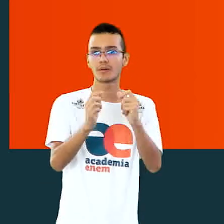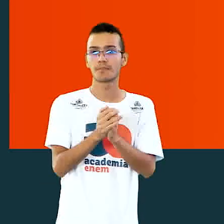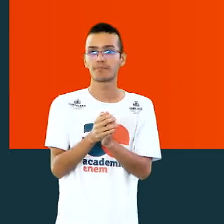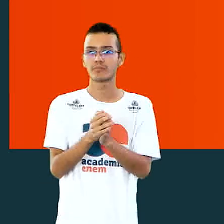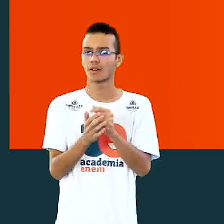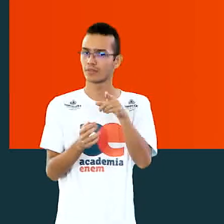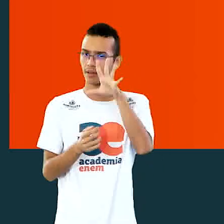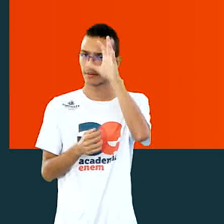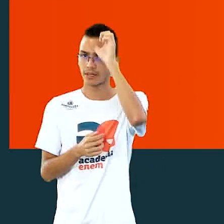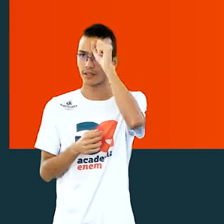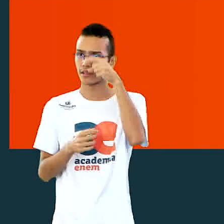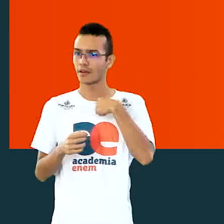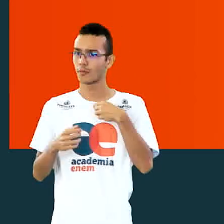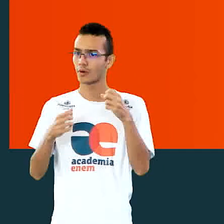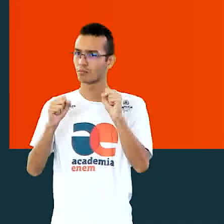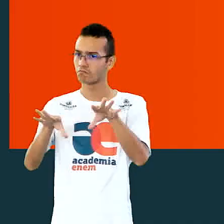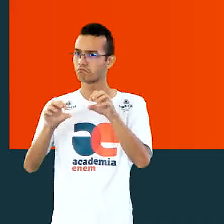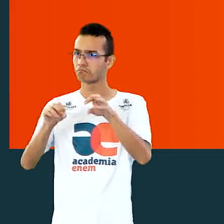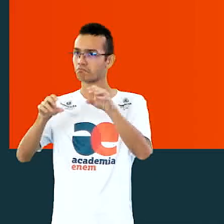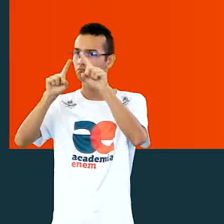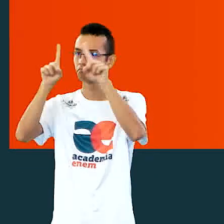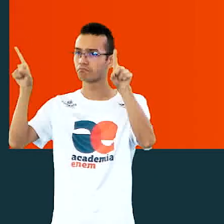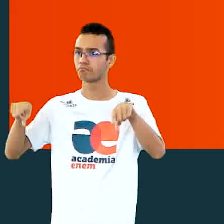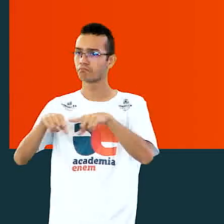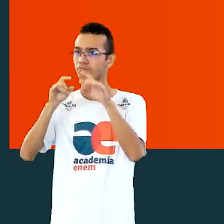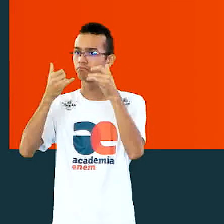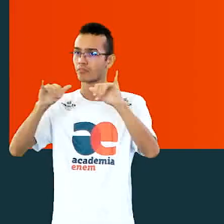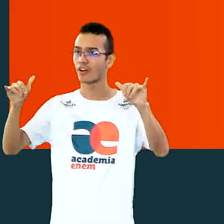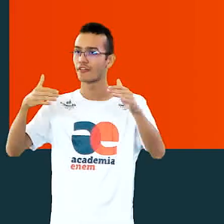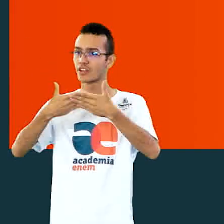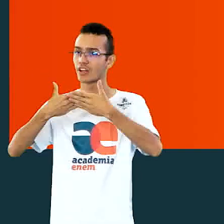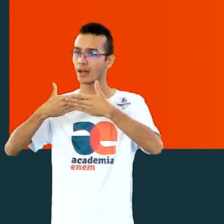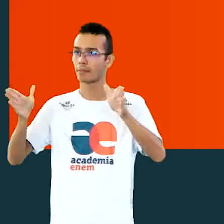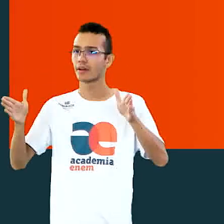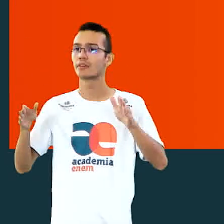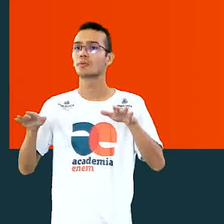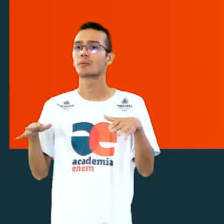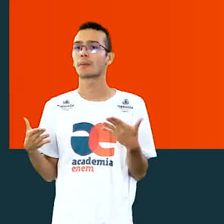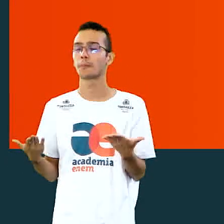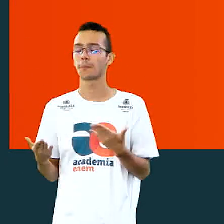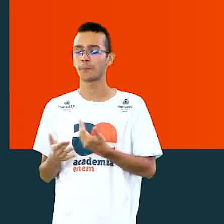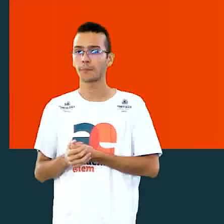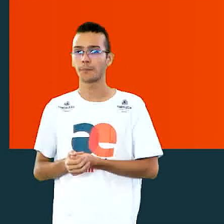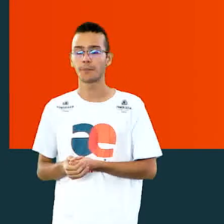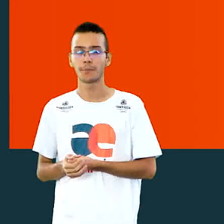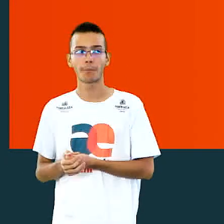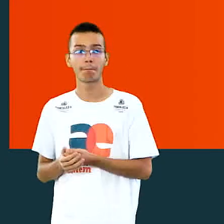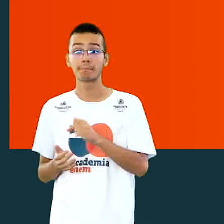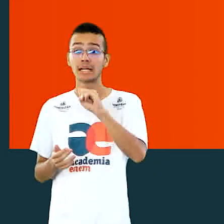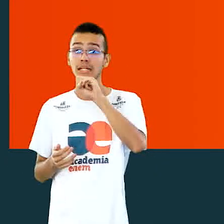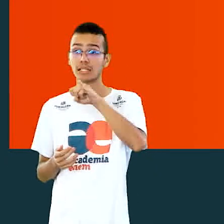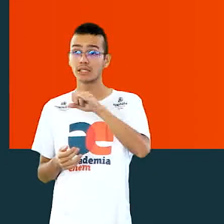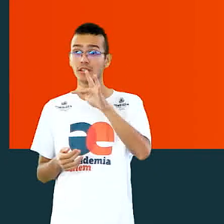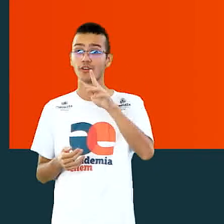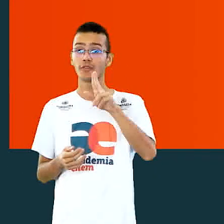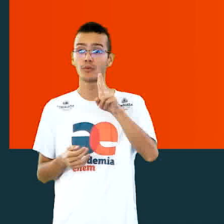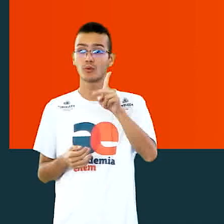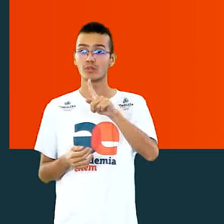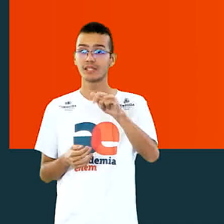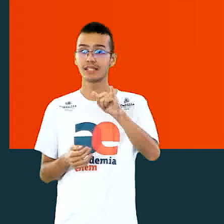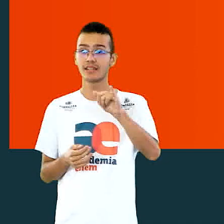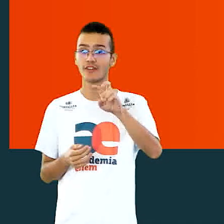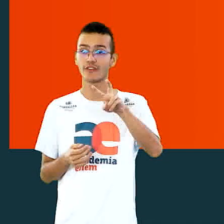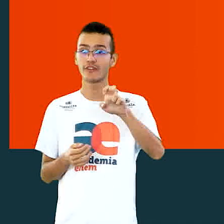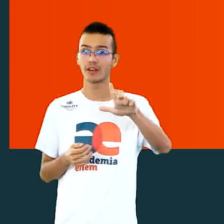circuito aberto e fechado, eu não perdoo mais. O que é que acontece se um fusível que está ligado